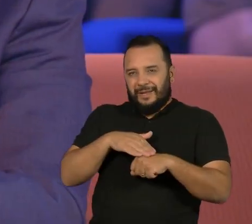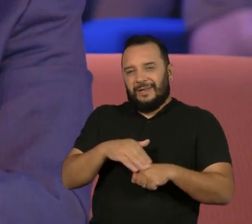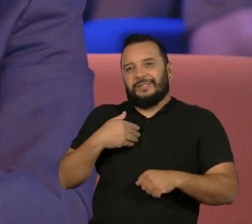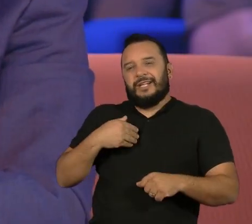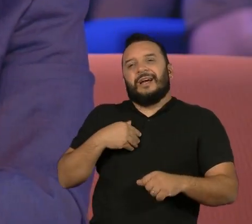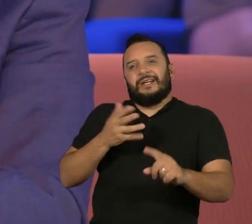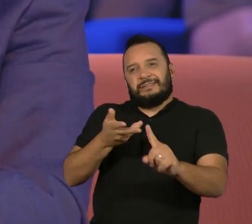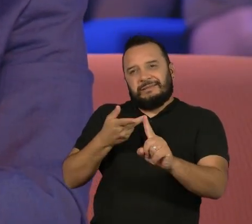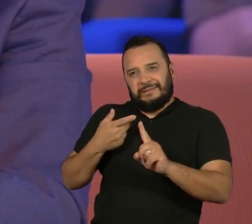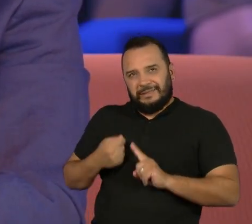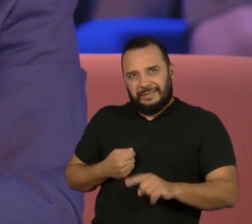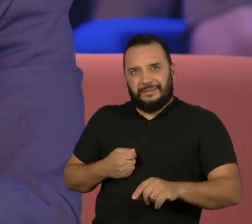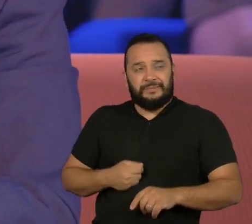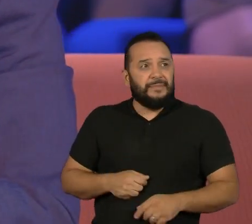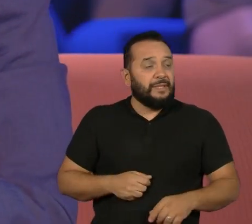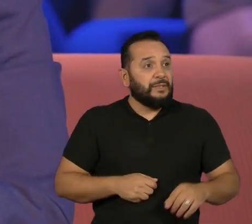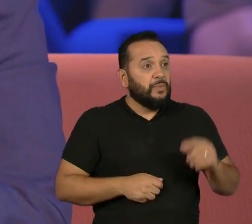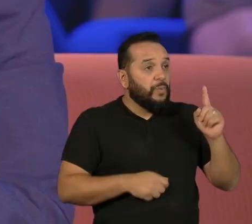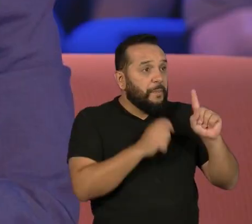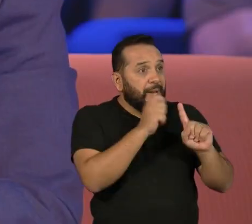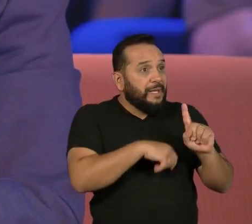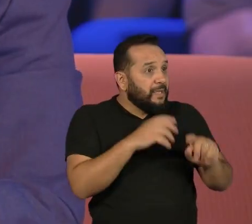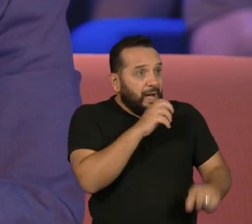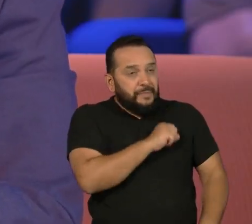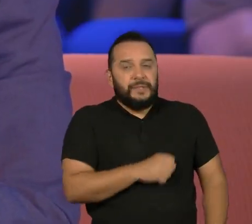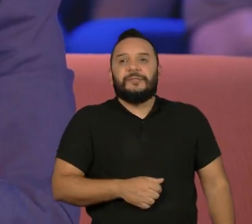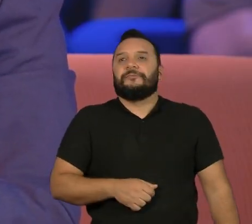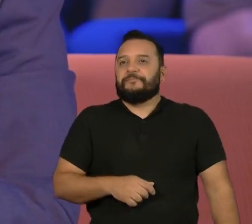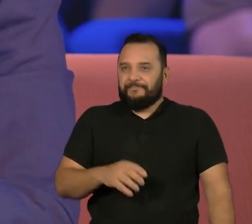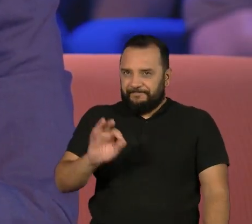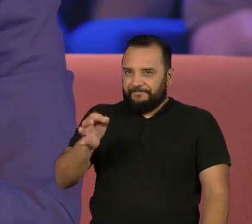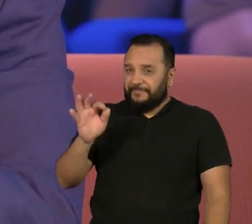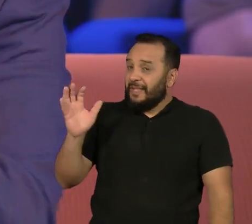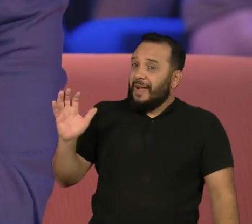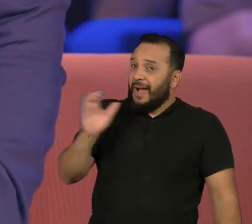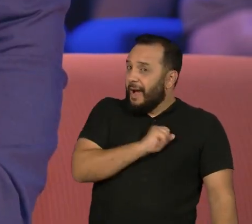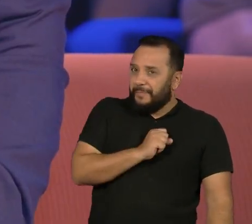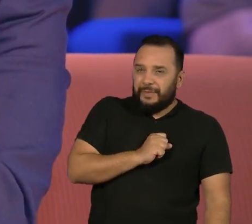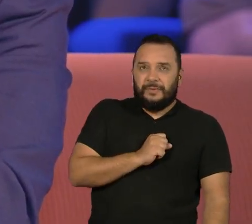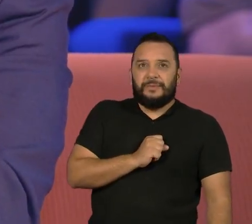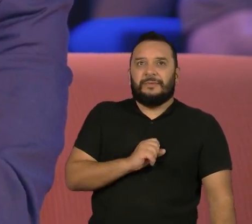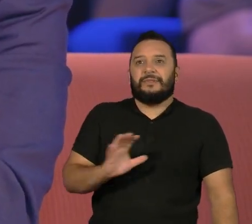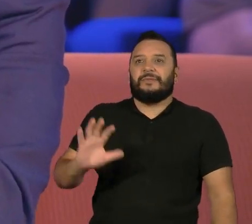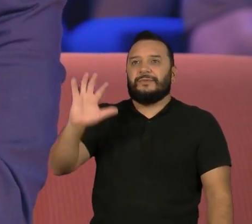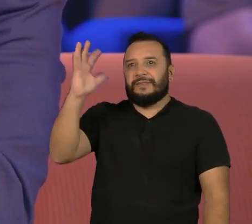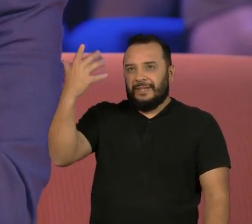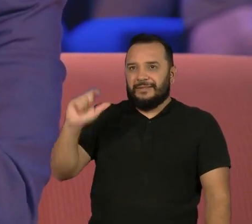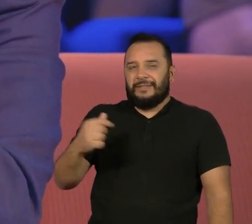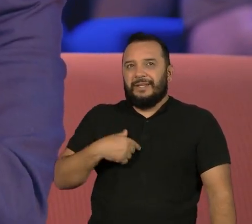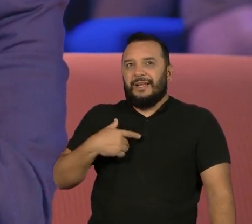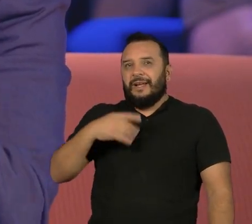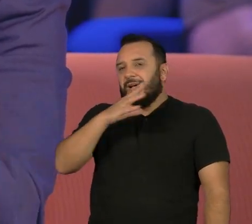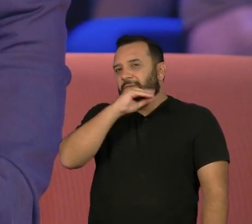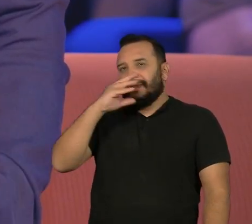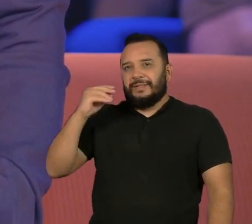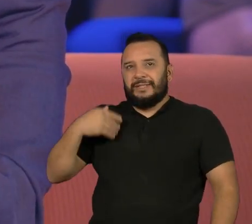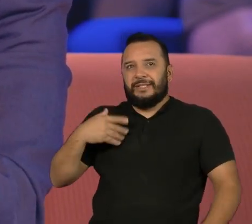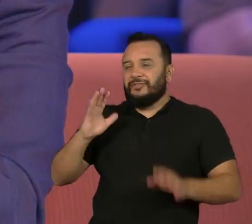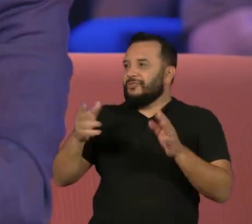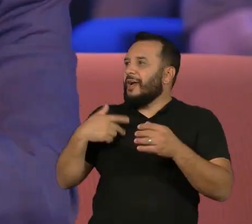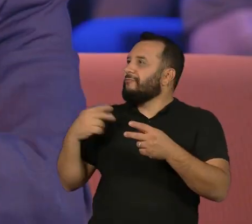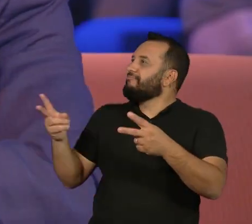convencimento. Mas também menos de um mês. Mas é isso. Em poucas semanas, sabe o que acontece? O adolescente redescobre a